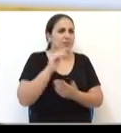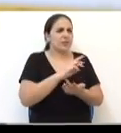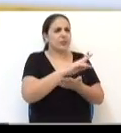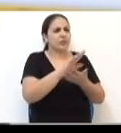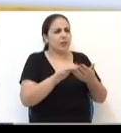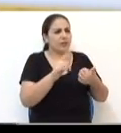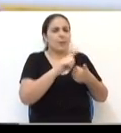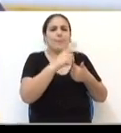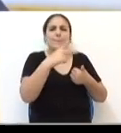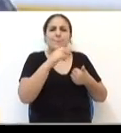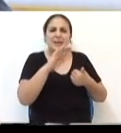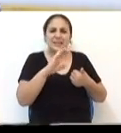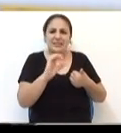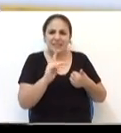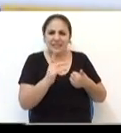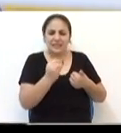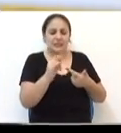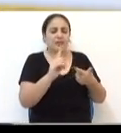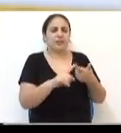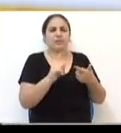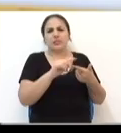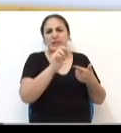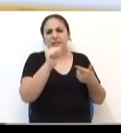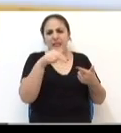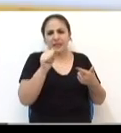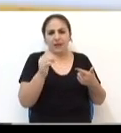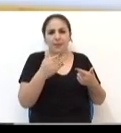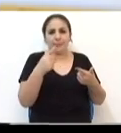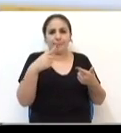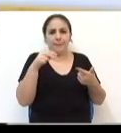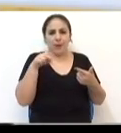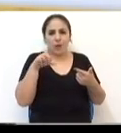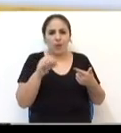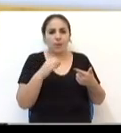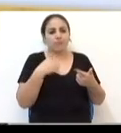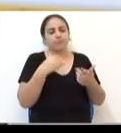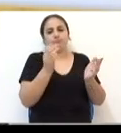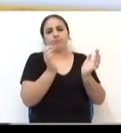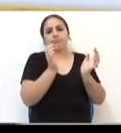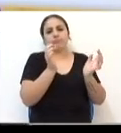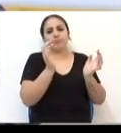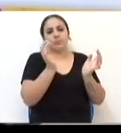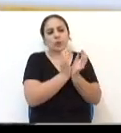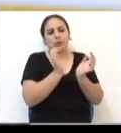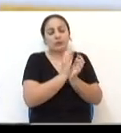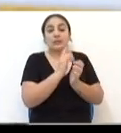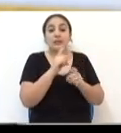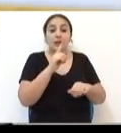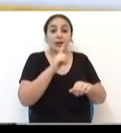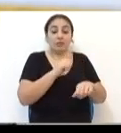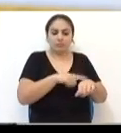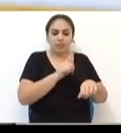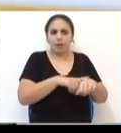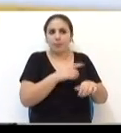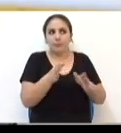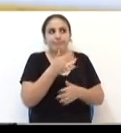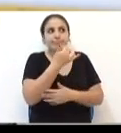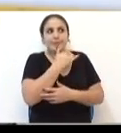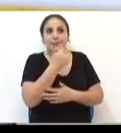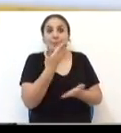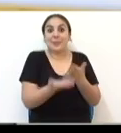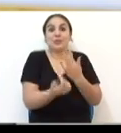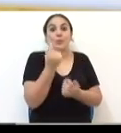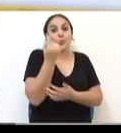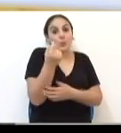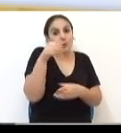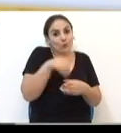Paula Coser, várias pessoas hoje que estão no meio, e a gente perdeu a eleição por um voto. E houve uma tristeza na época, né? E a